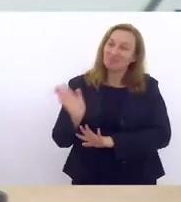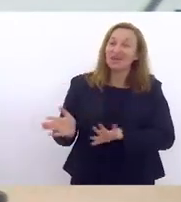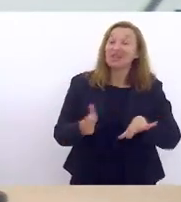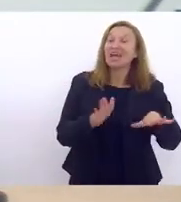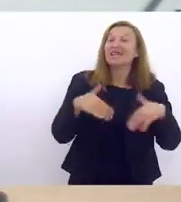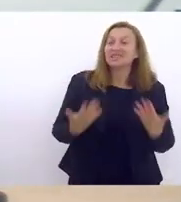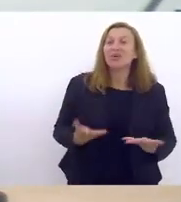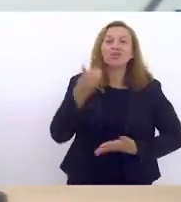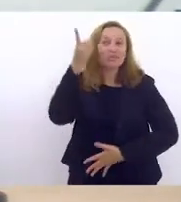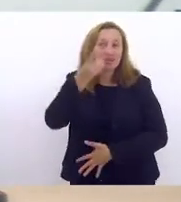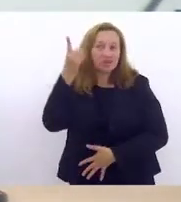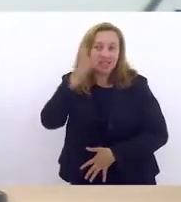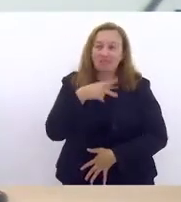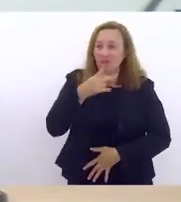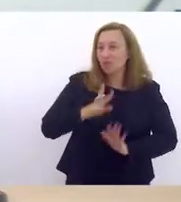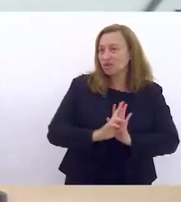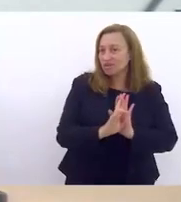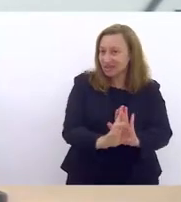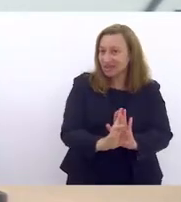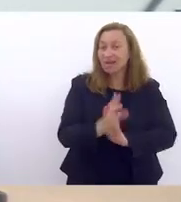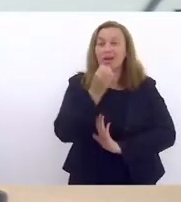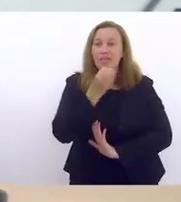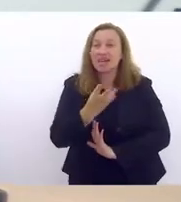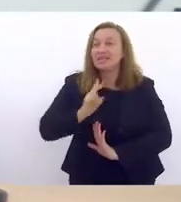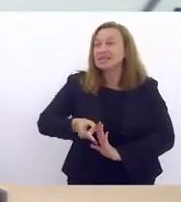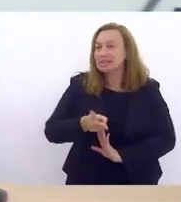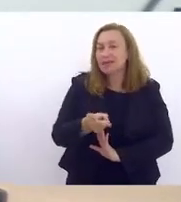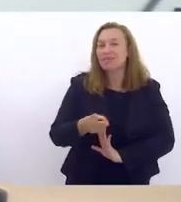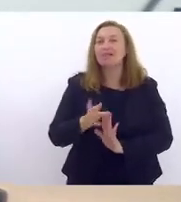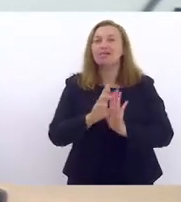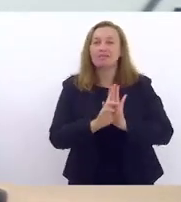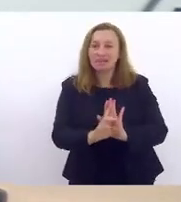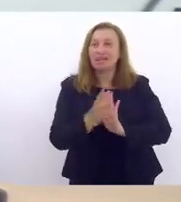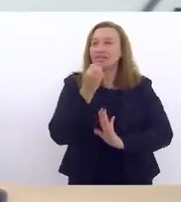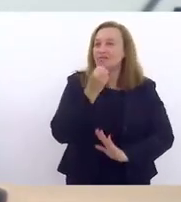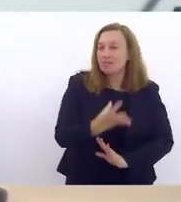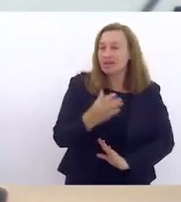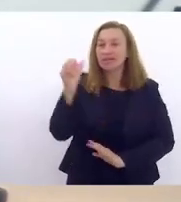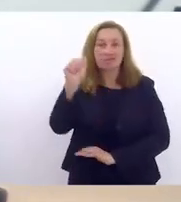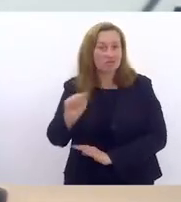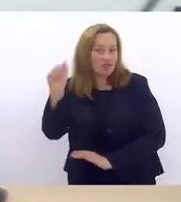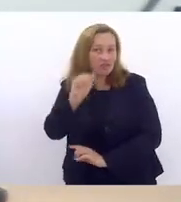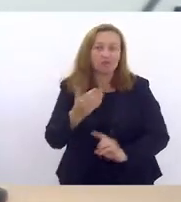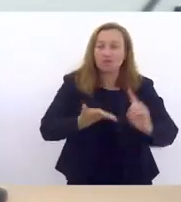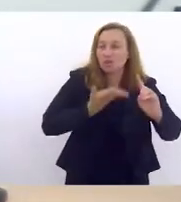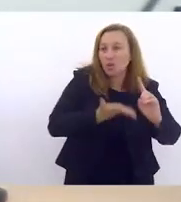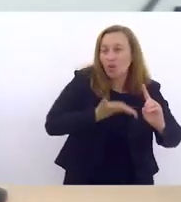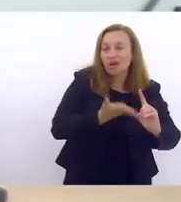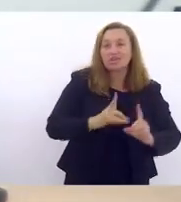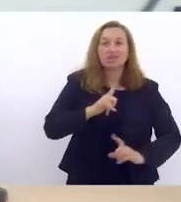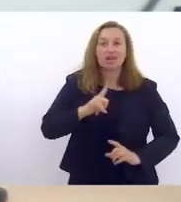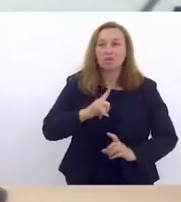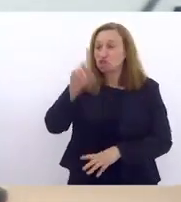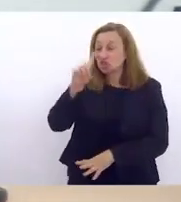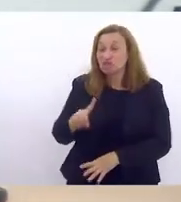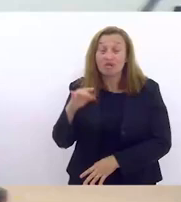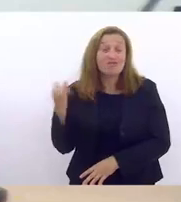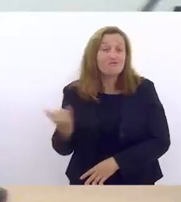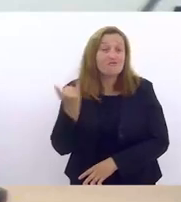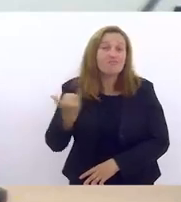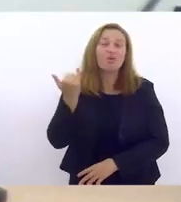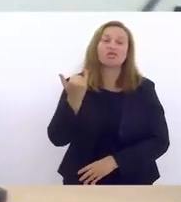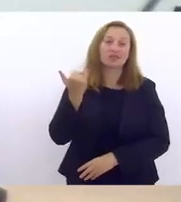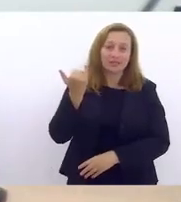o deputado disse, estava aqui bem representada, estamos sempre muito bem representadas na Associação de Doulas, temos uma diretoria muito potente,